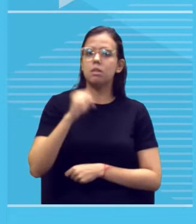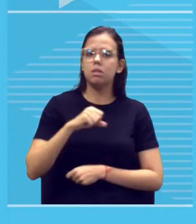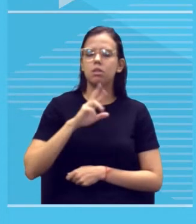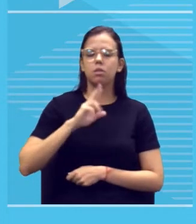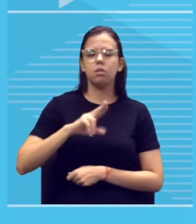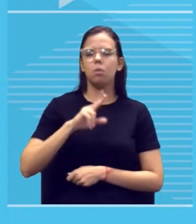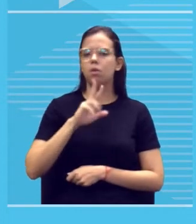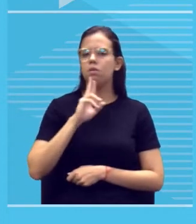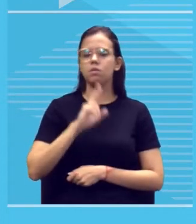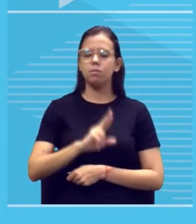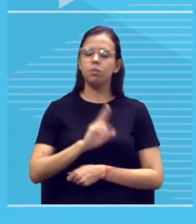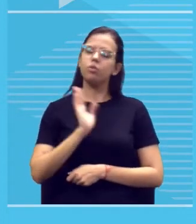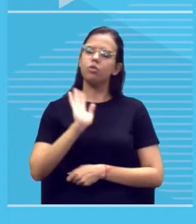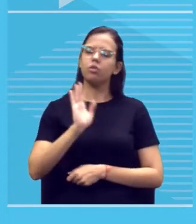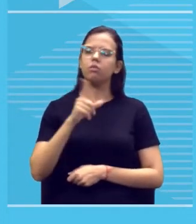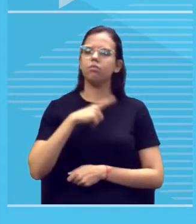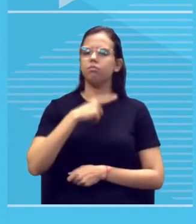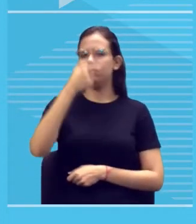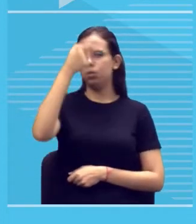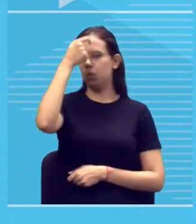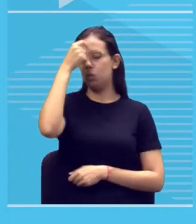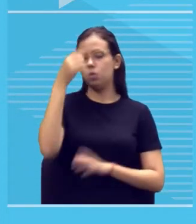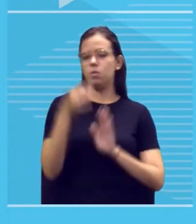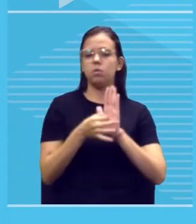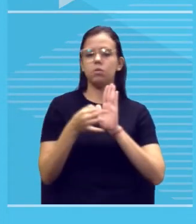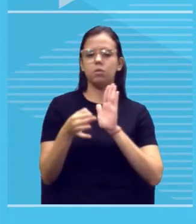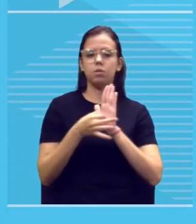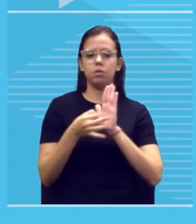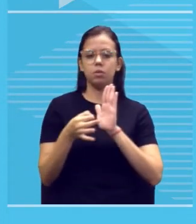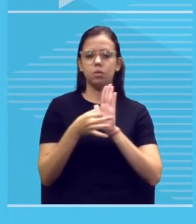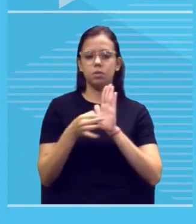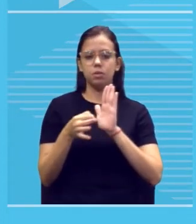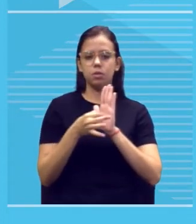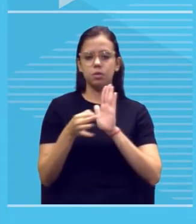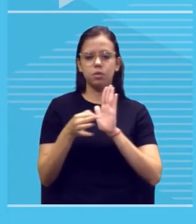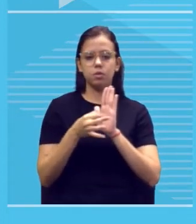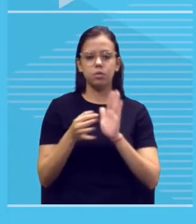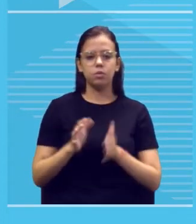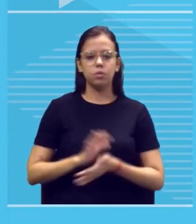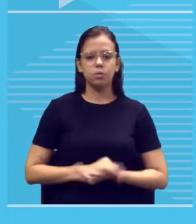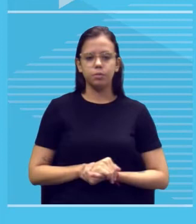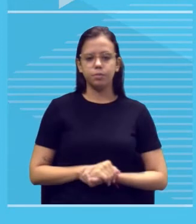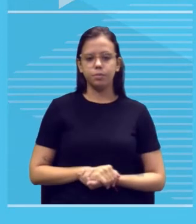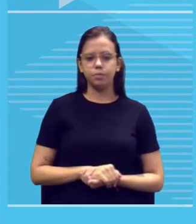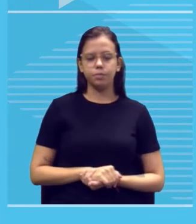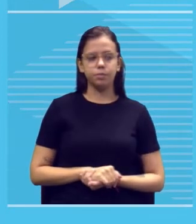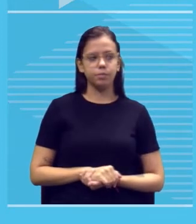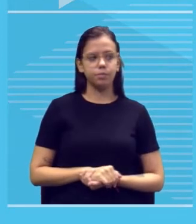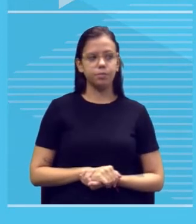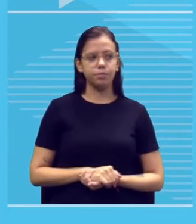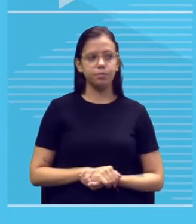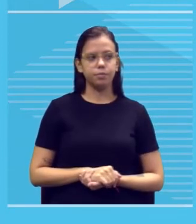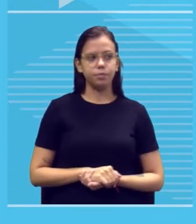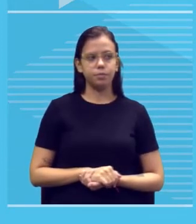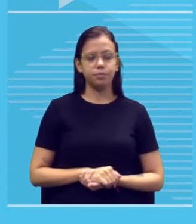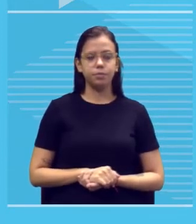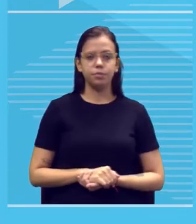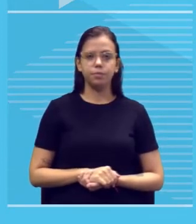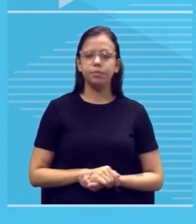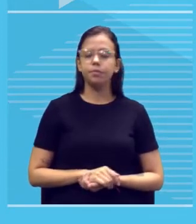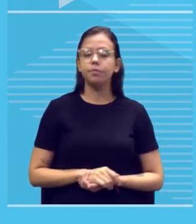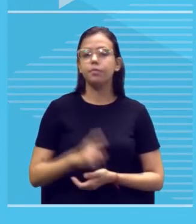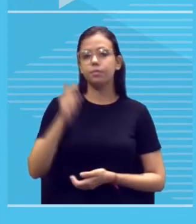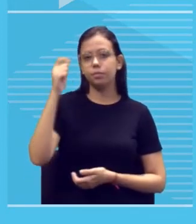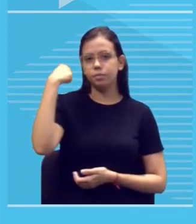construído o mínimo necessário de senso crítico em quem é que ele queria despertar isso em quem faz o teatro